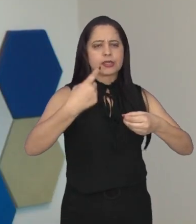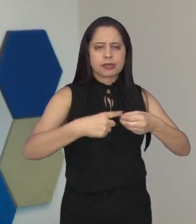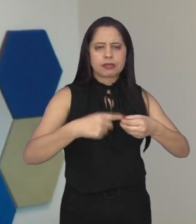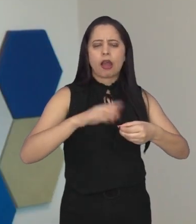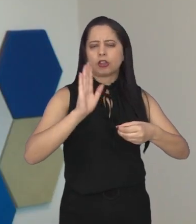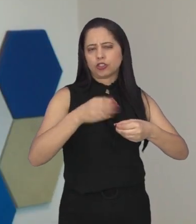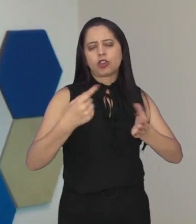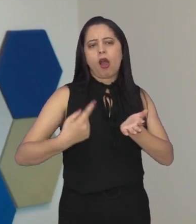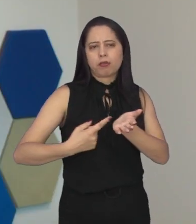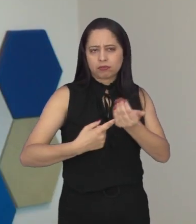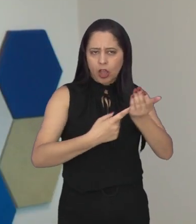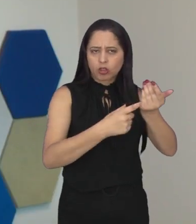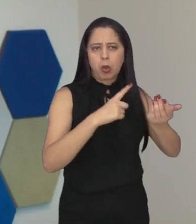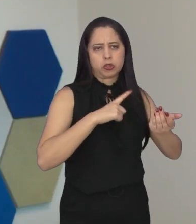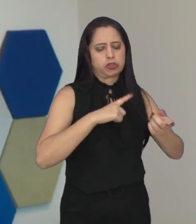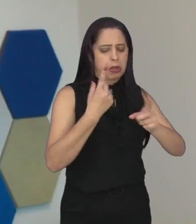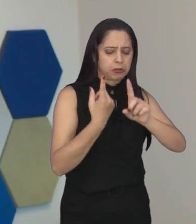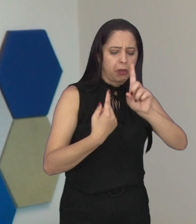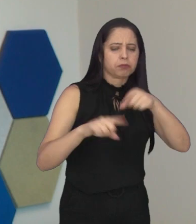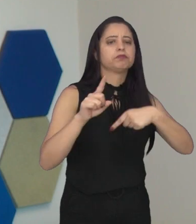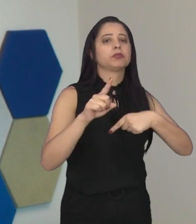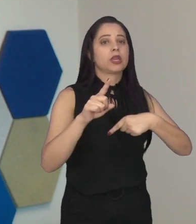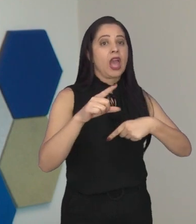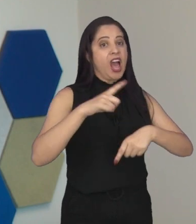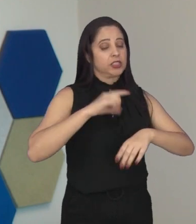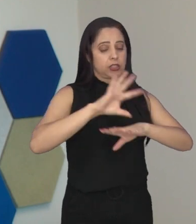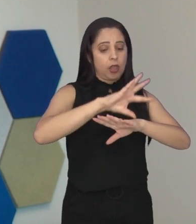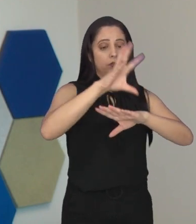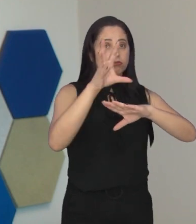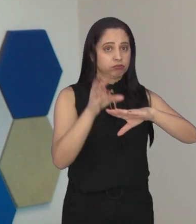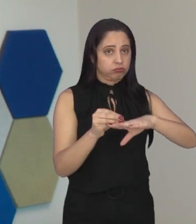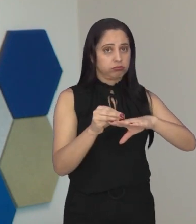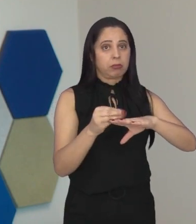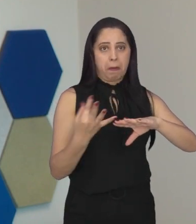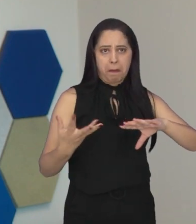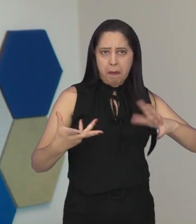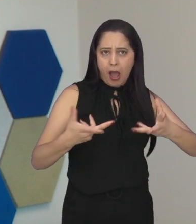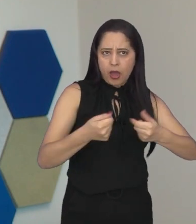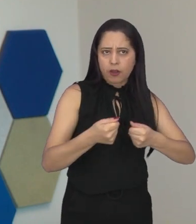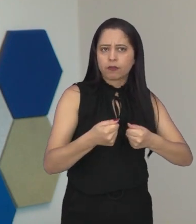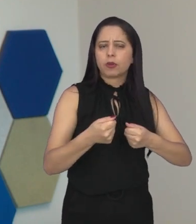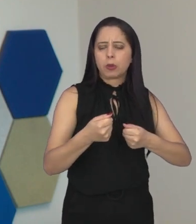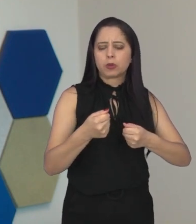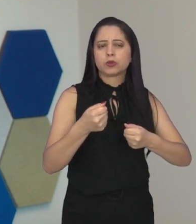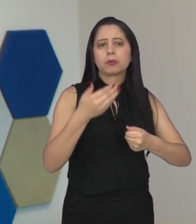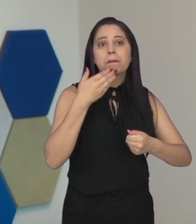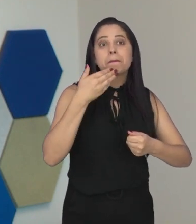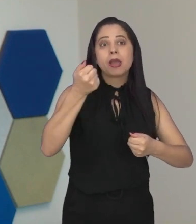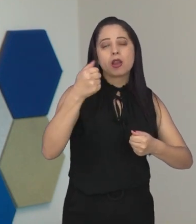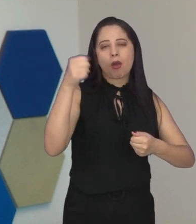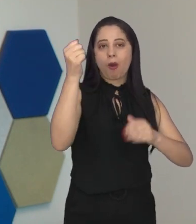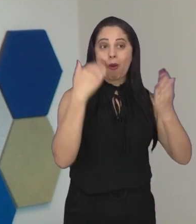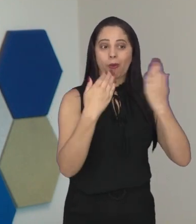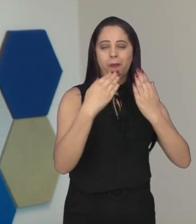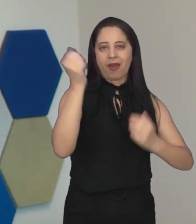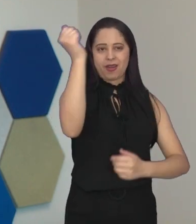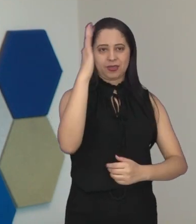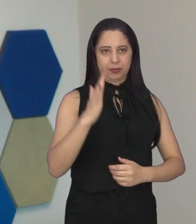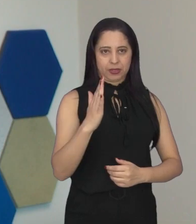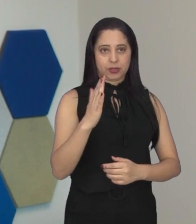cidade tecnológica que tem um dos maiores parques tecnológicos do Brasil. Então, isso vai